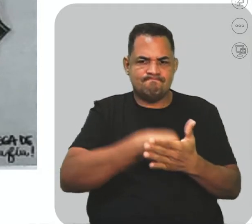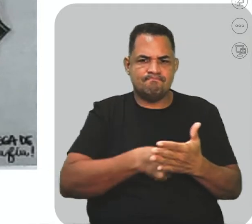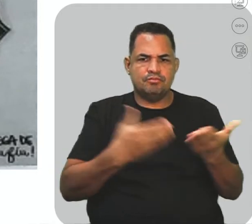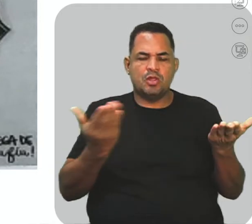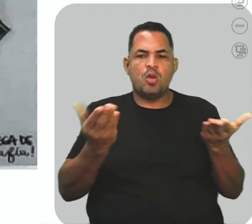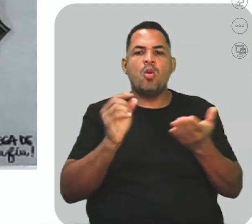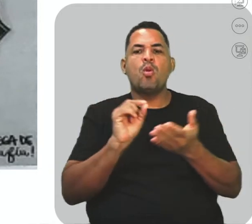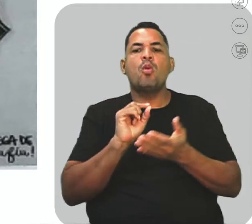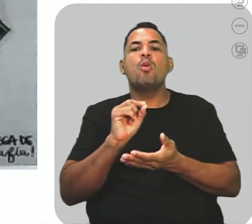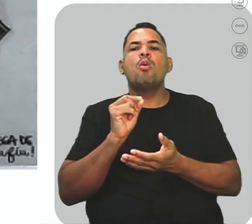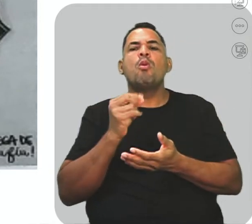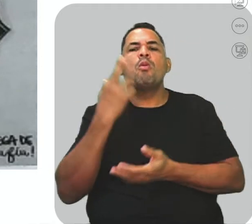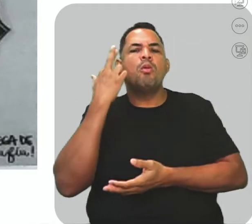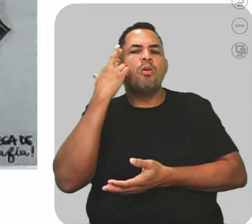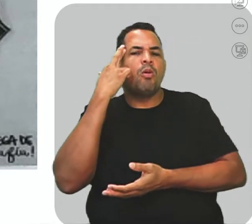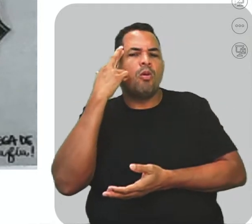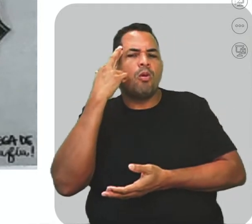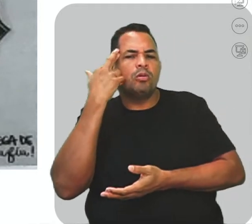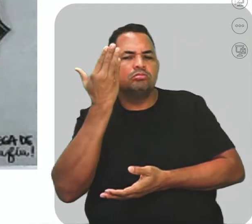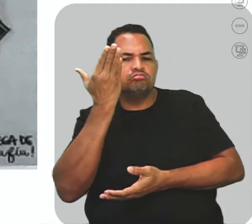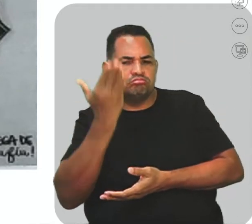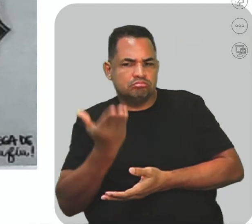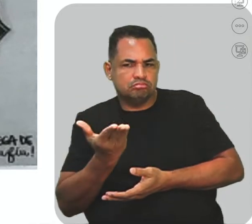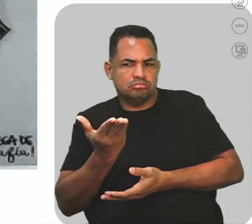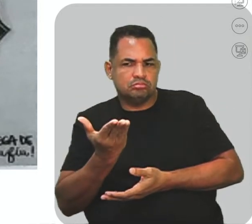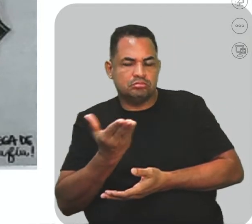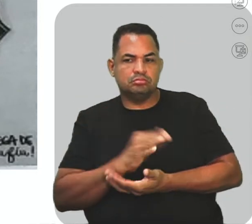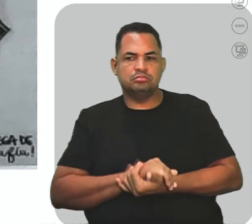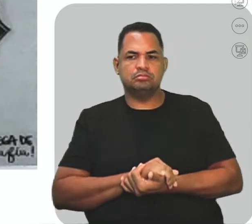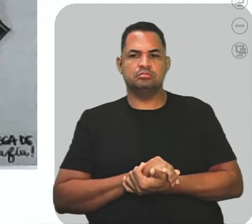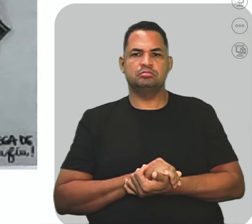é a sua reflexão em relação a isso?